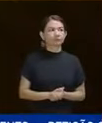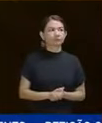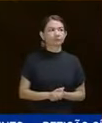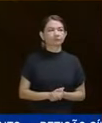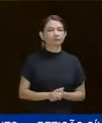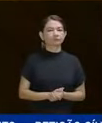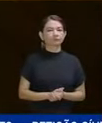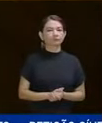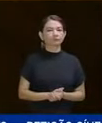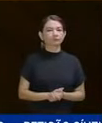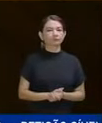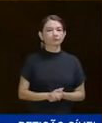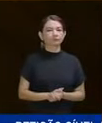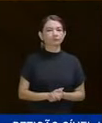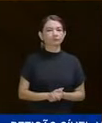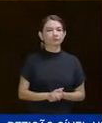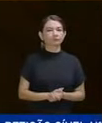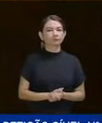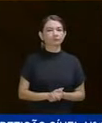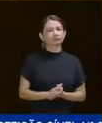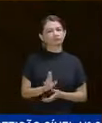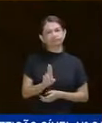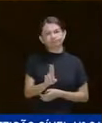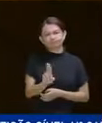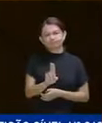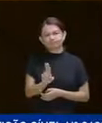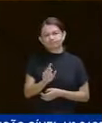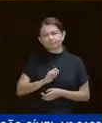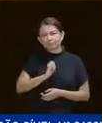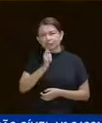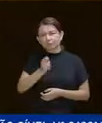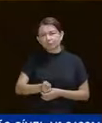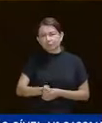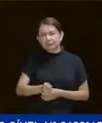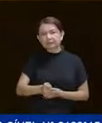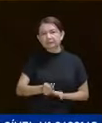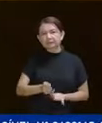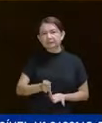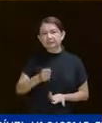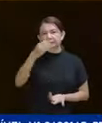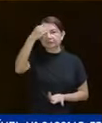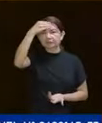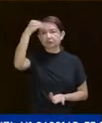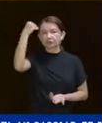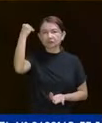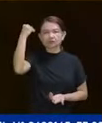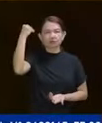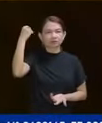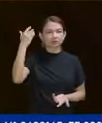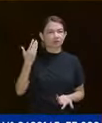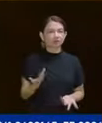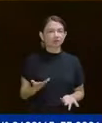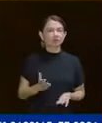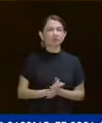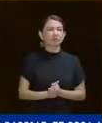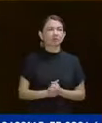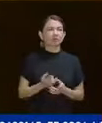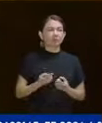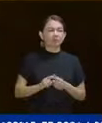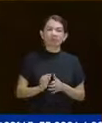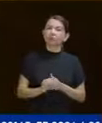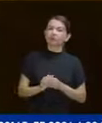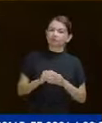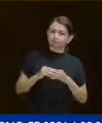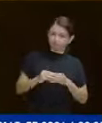Isa, eu me recordo o nome neste momento, tá? Mas eu